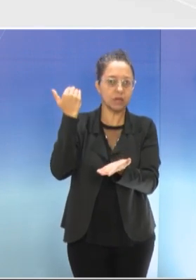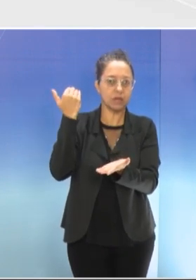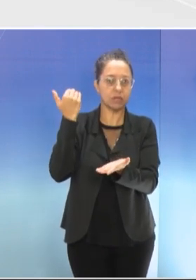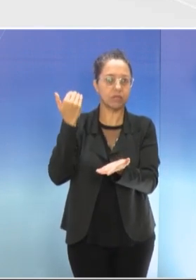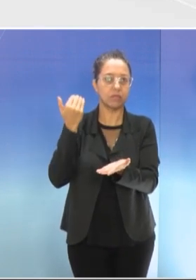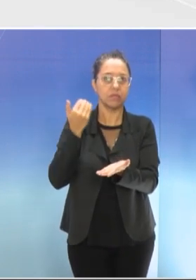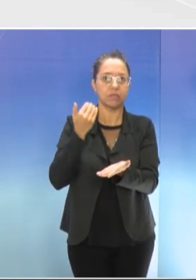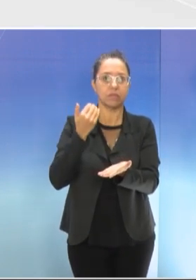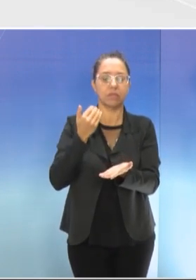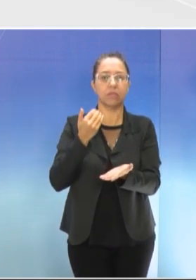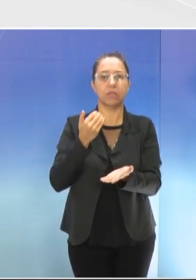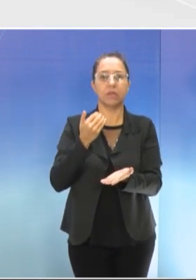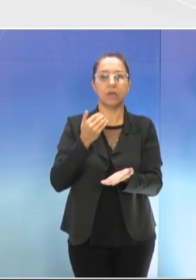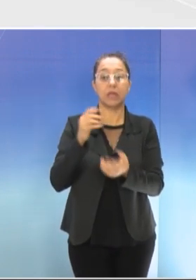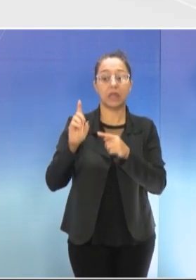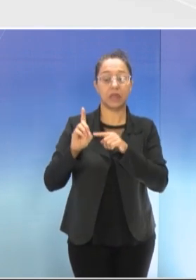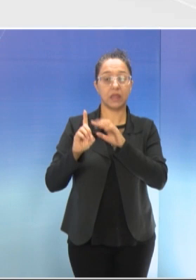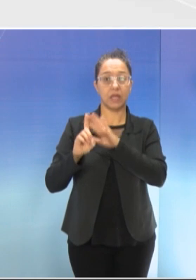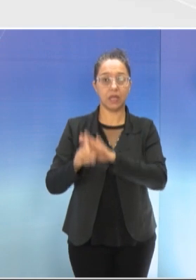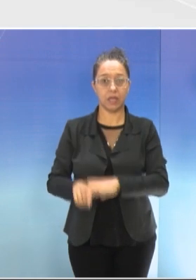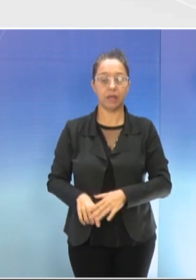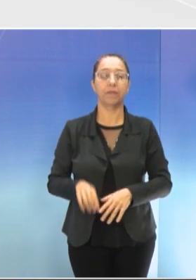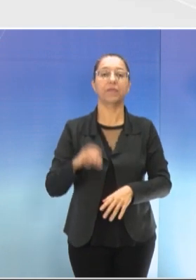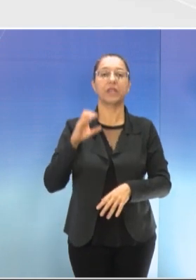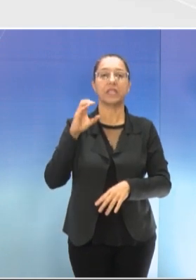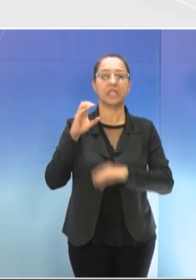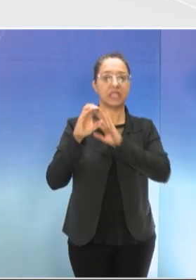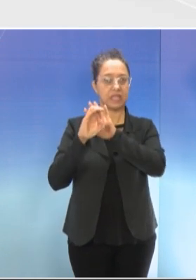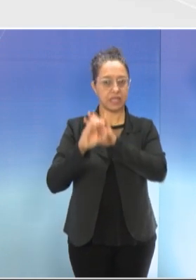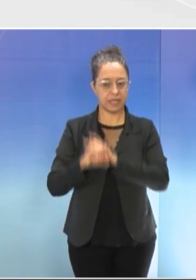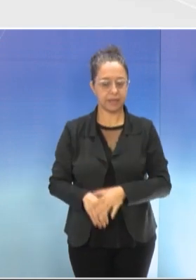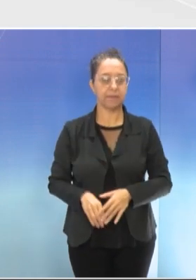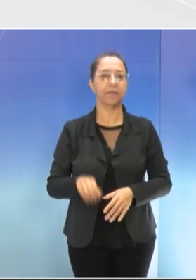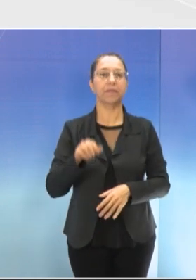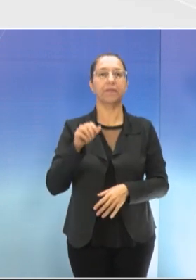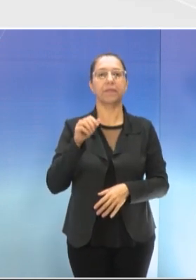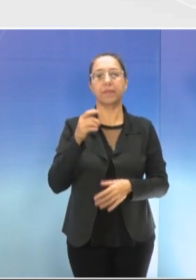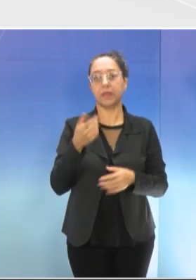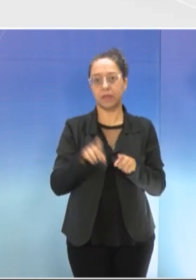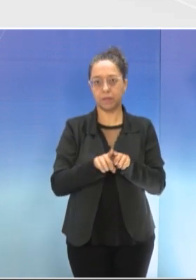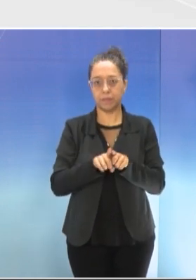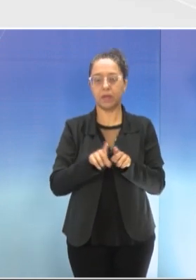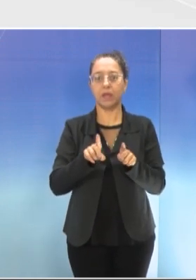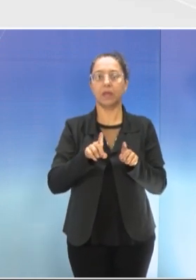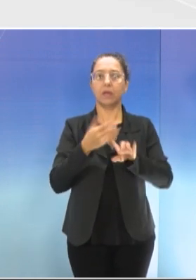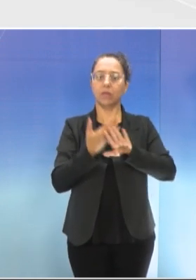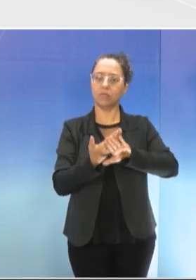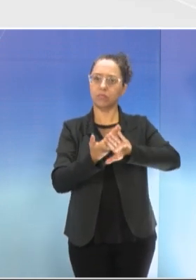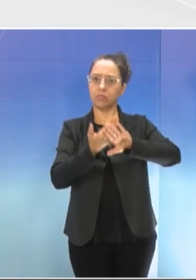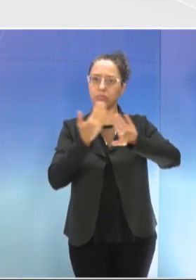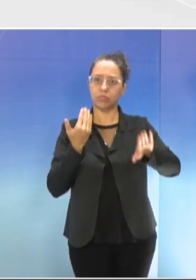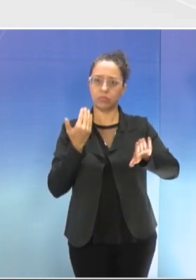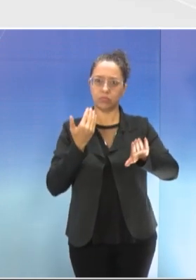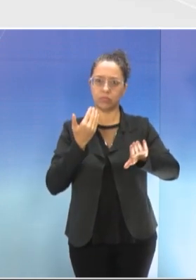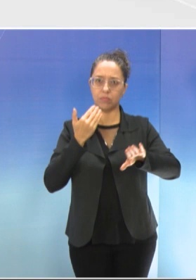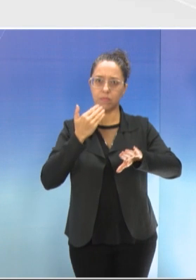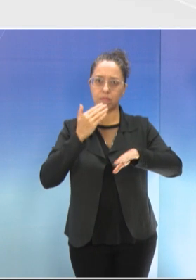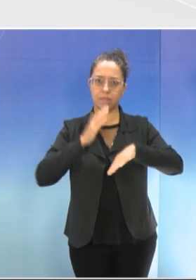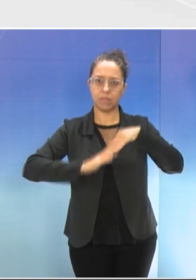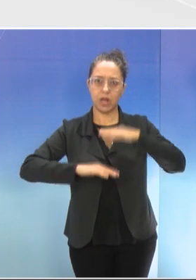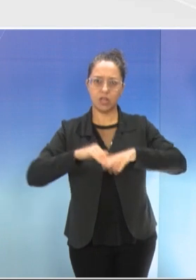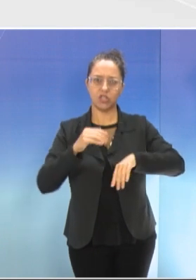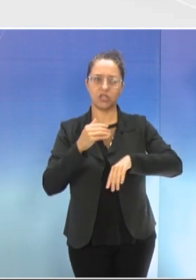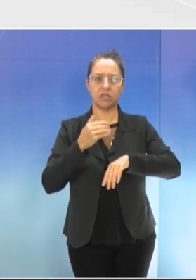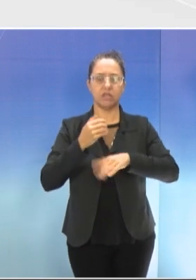Restou aí a letra B, D, C e a B. Né? Distanciamentos das práticas de